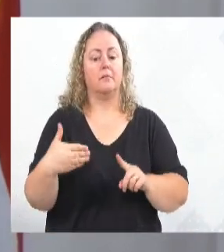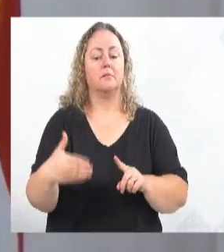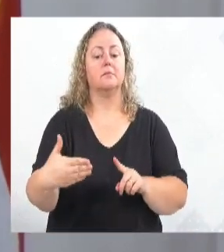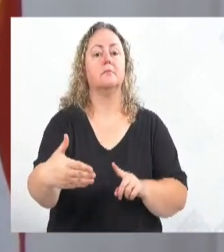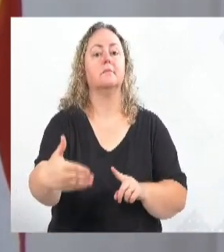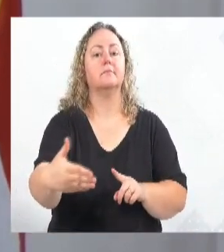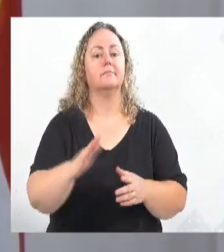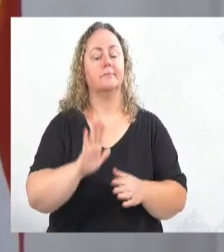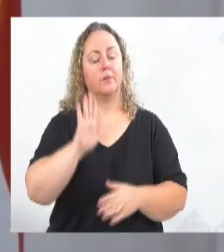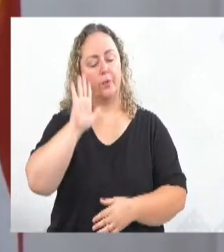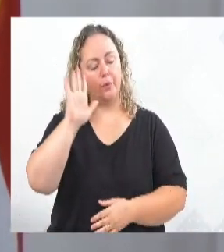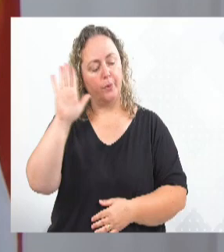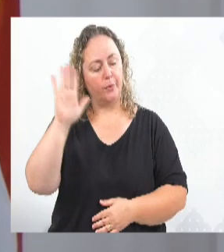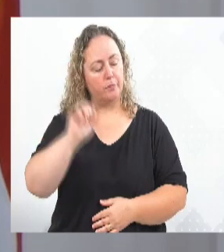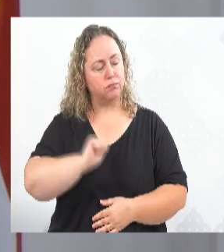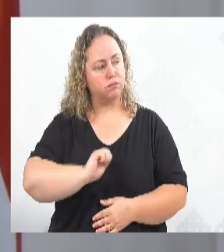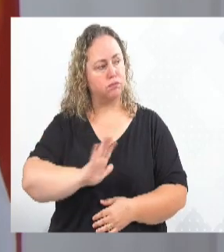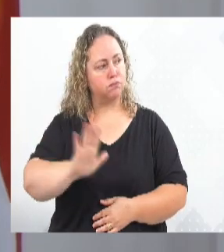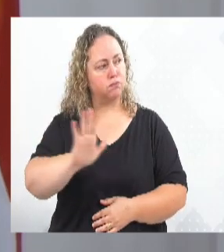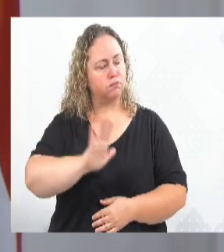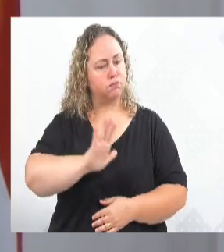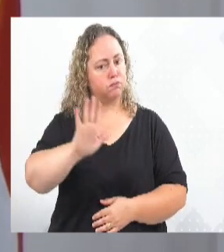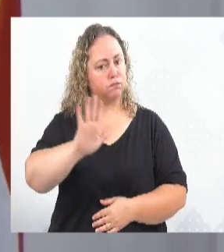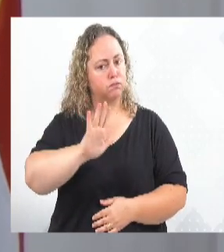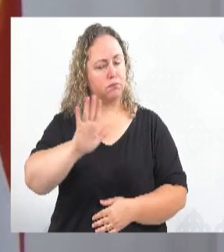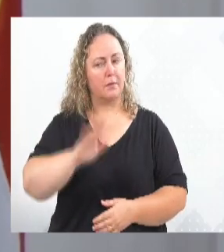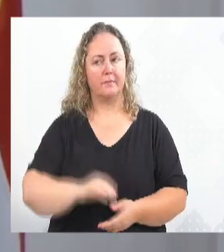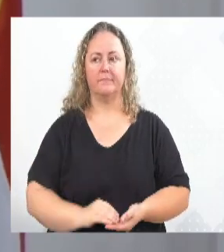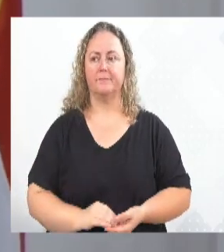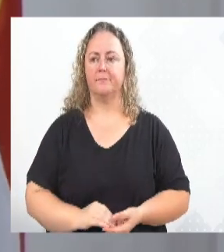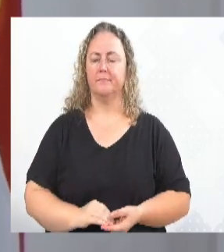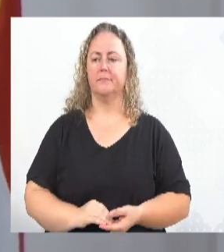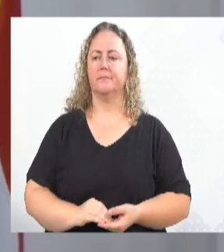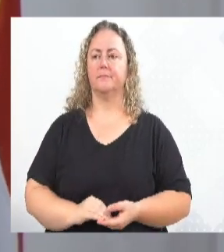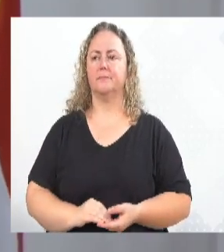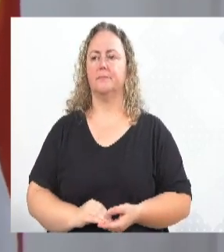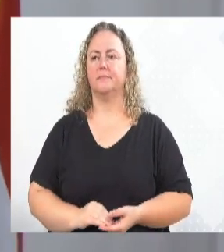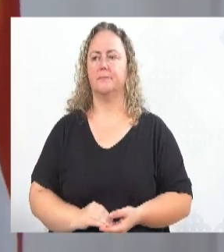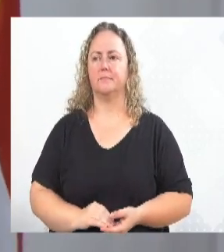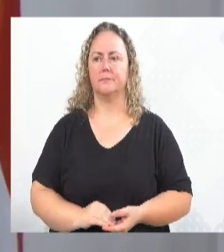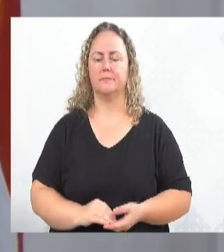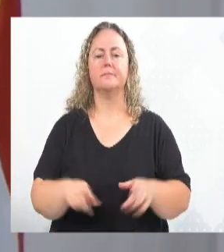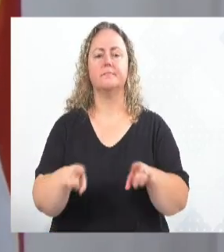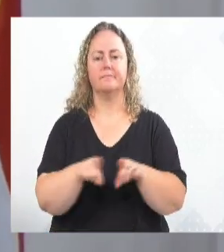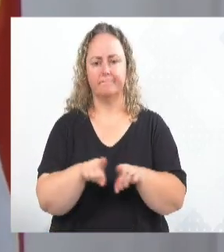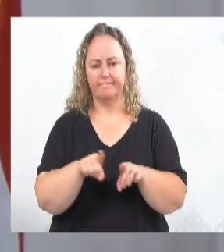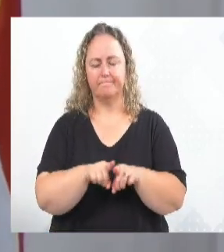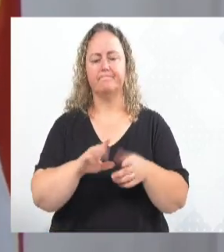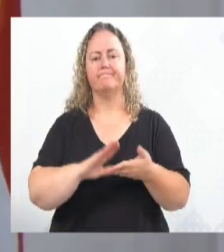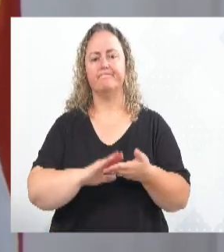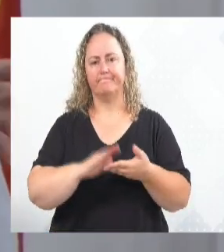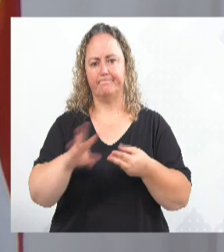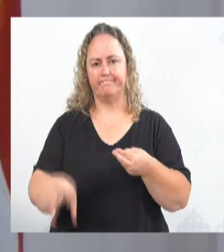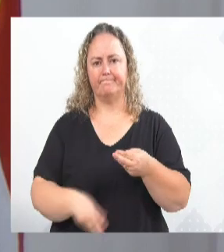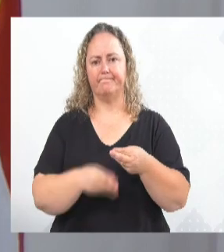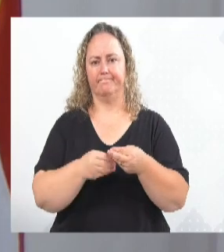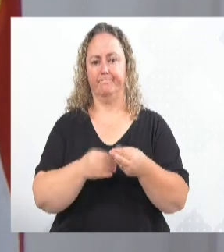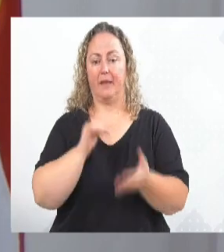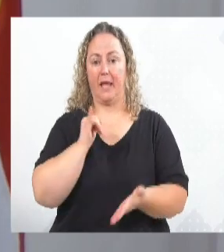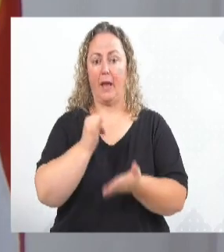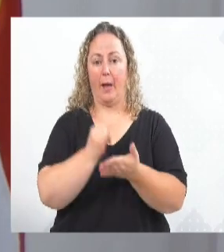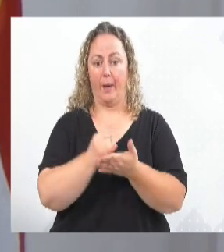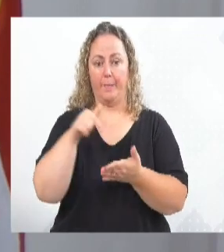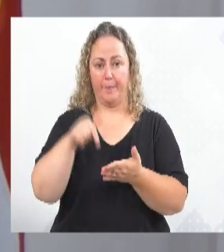vai ser muito cara para a gente pagar. No pouco tempo que me resta ainda, eu gostaria de complementar que o aumento de